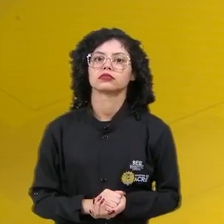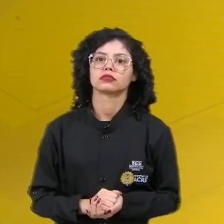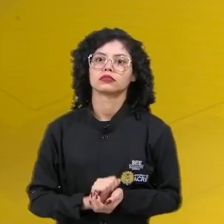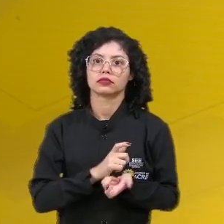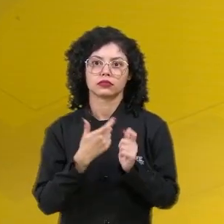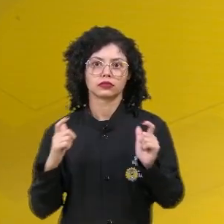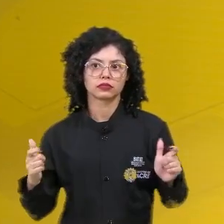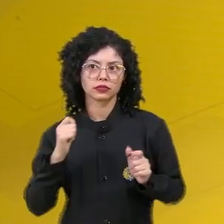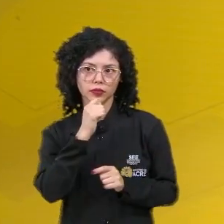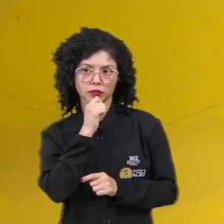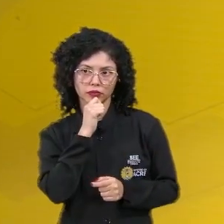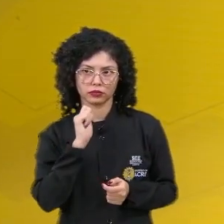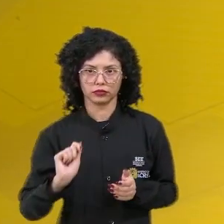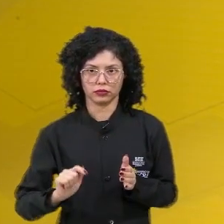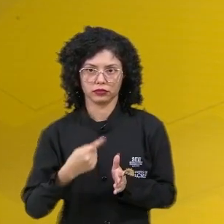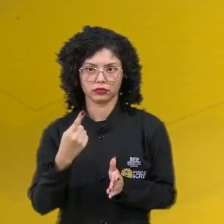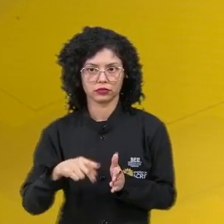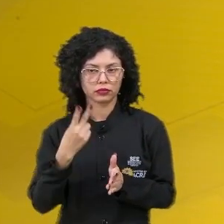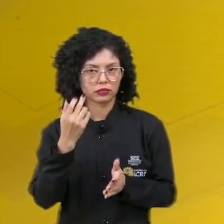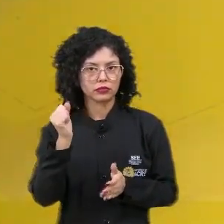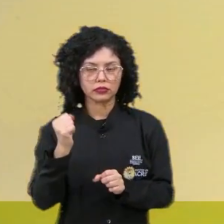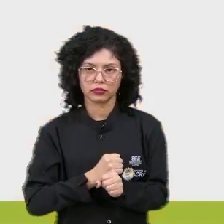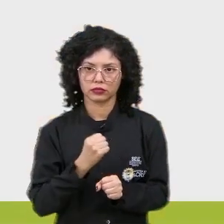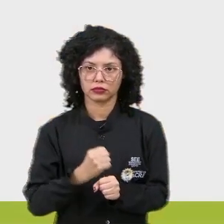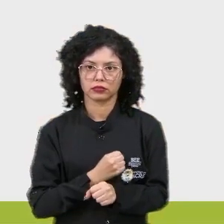cargas aí chegando a milhares, tá? Por ano.